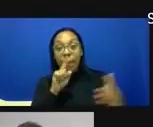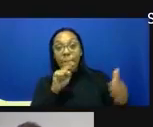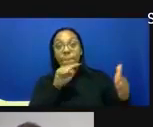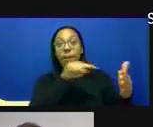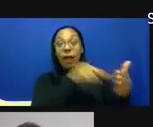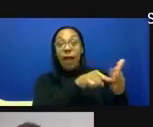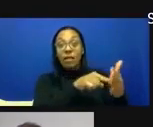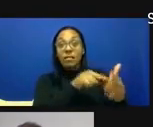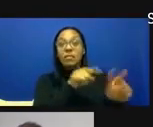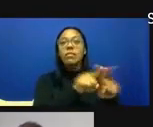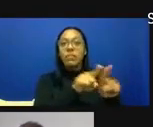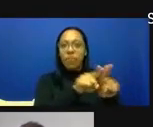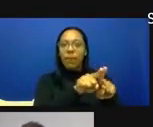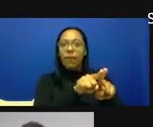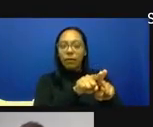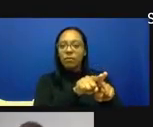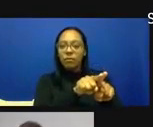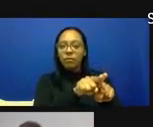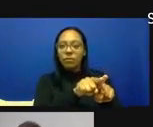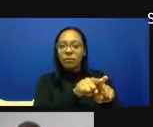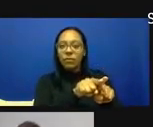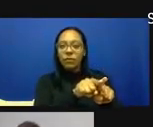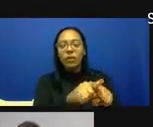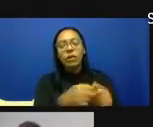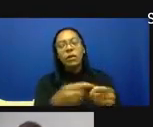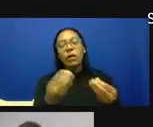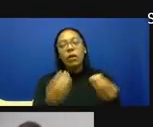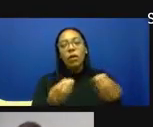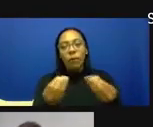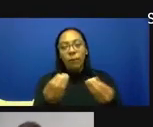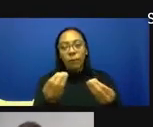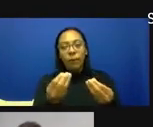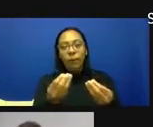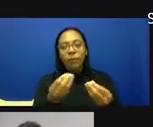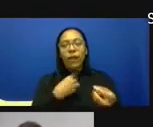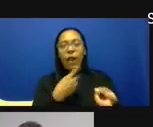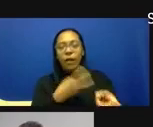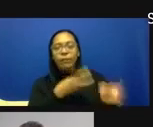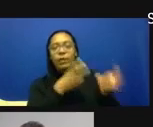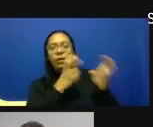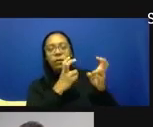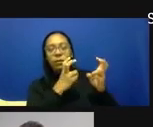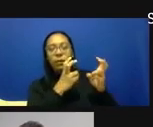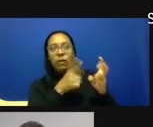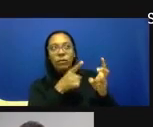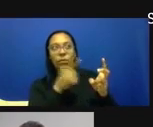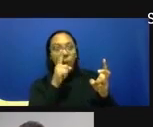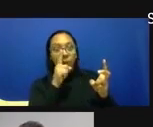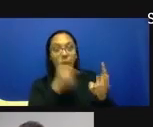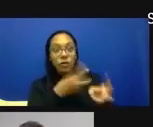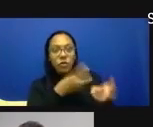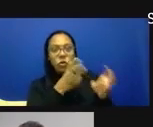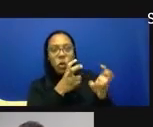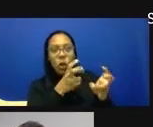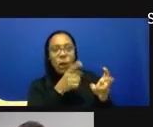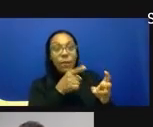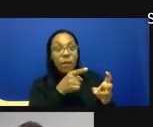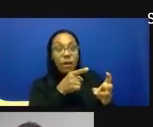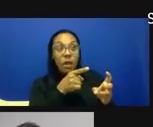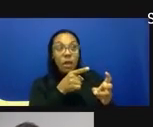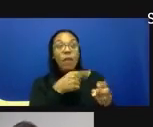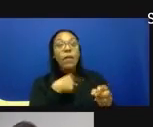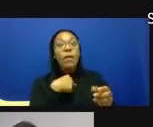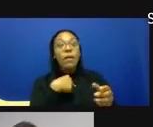face dela, ou seja, à medida em que ela vai desconfiando e começa a descobrir algumas coisas que estão acontecendo, ela pode se tornar vítima